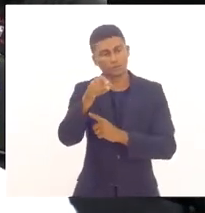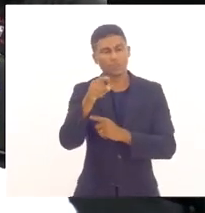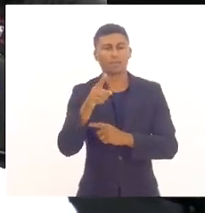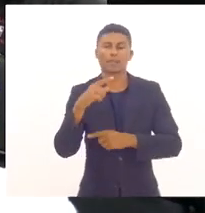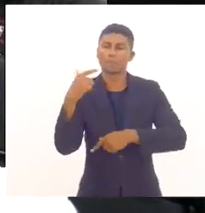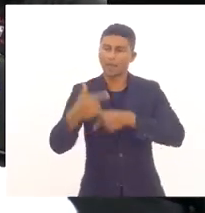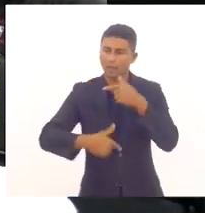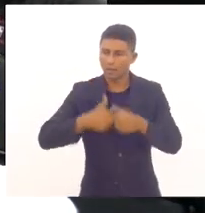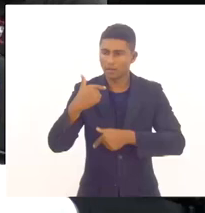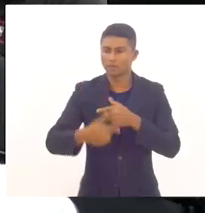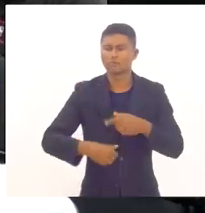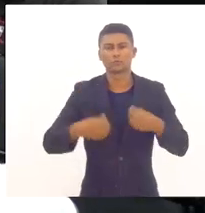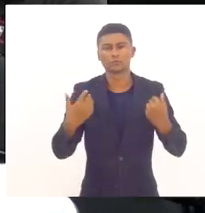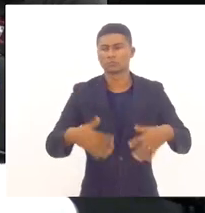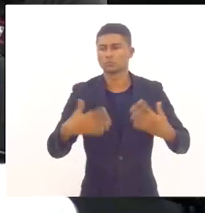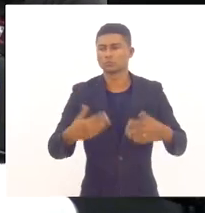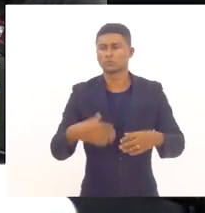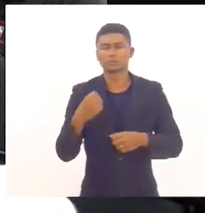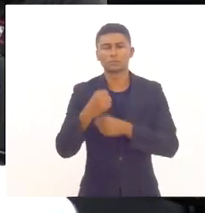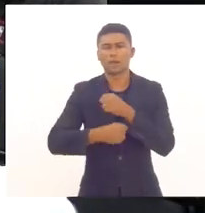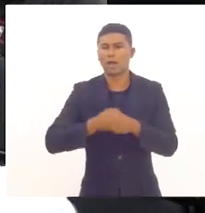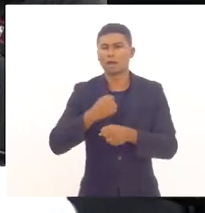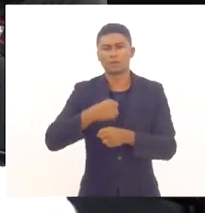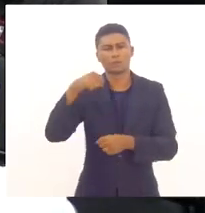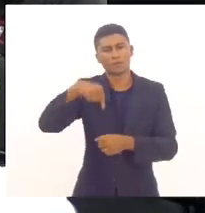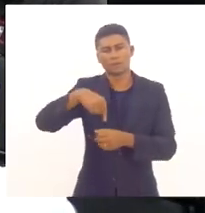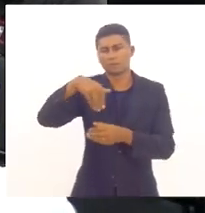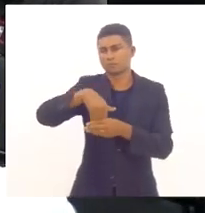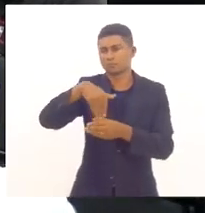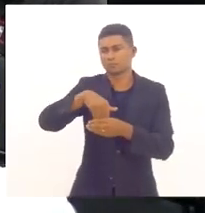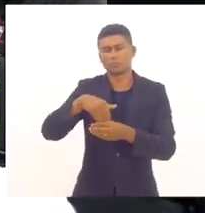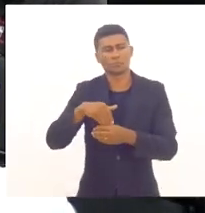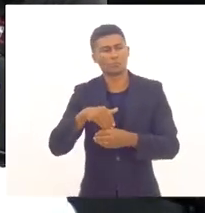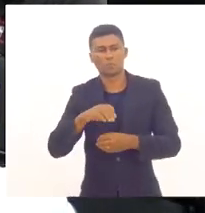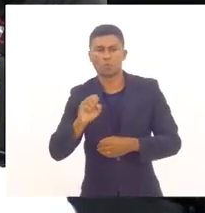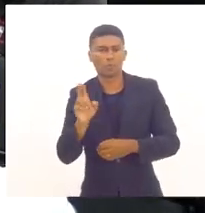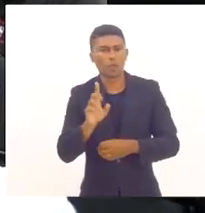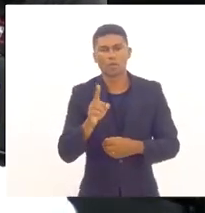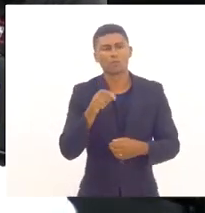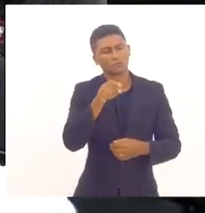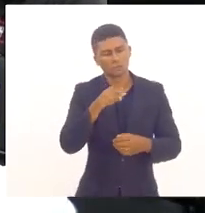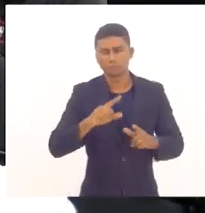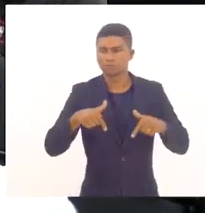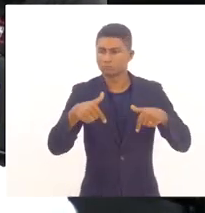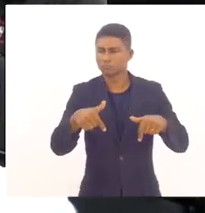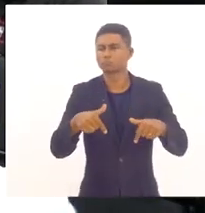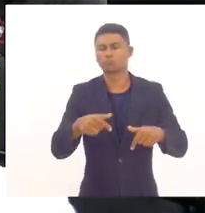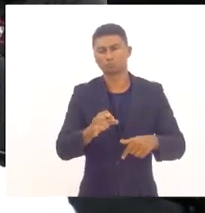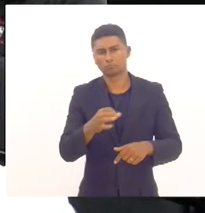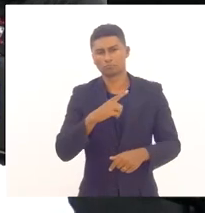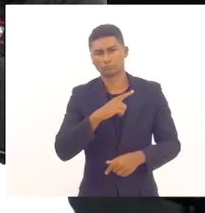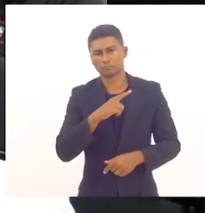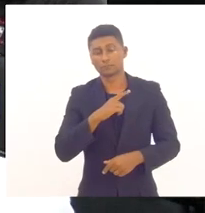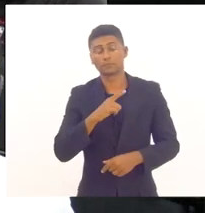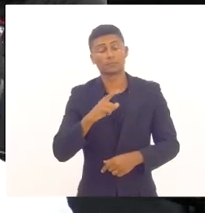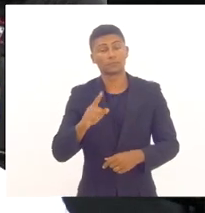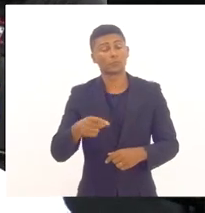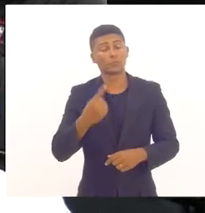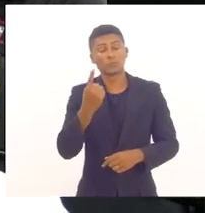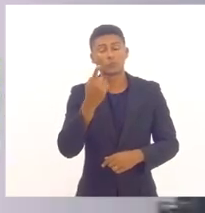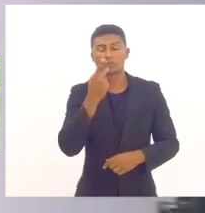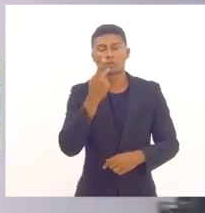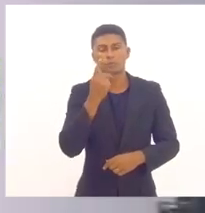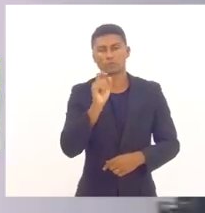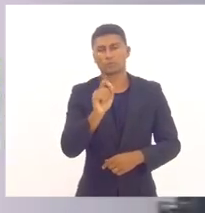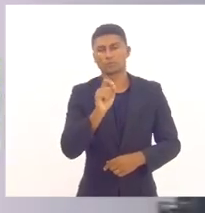esse, independente de ser um ano político ou não, você está fazendo a sua parte. A única questão que eu falei, que até